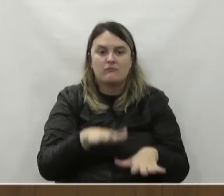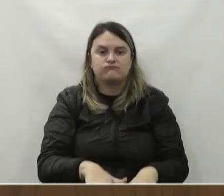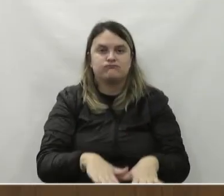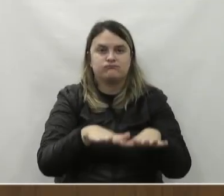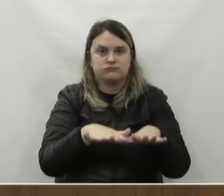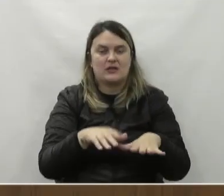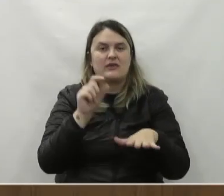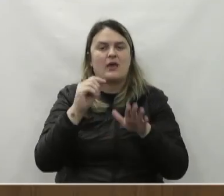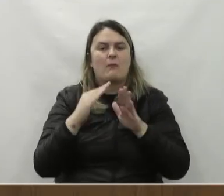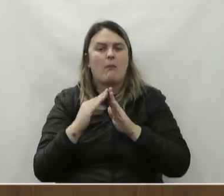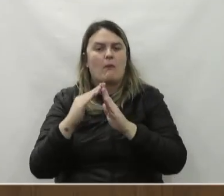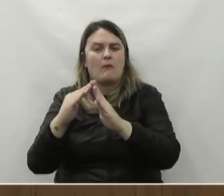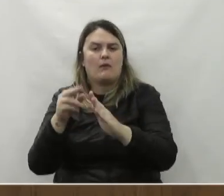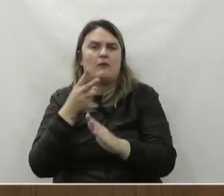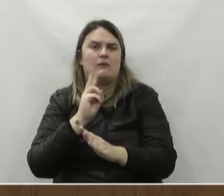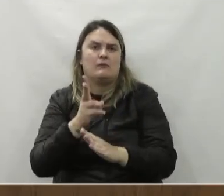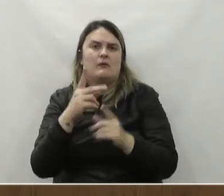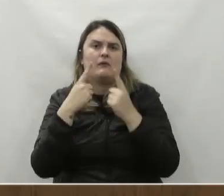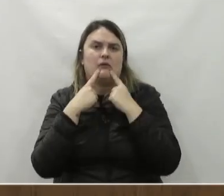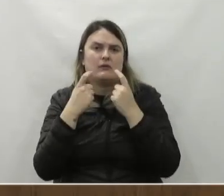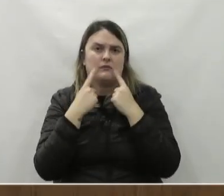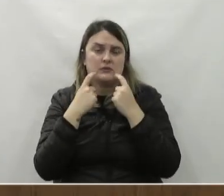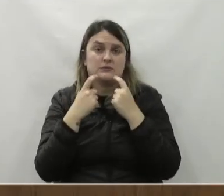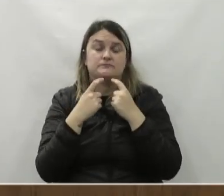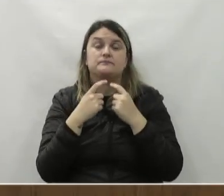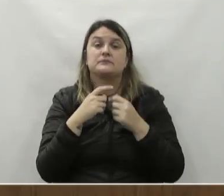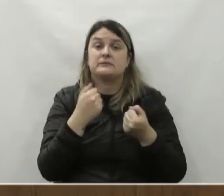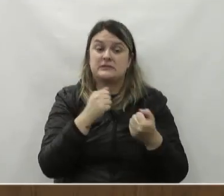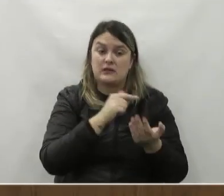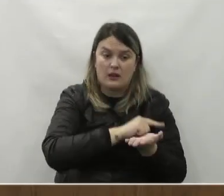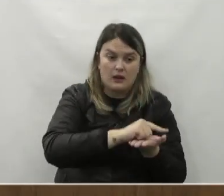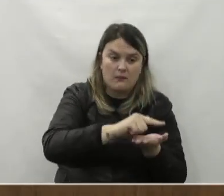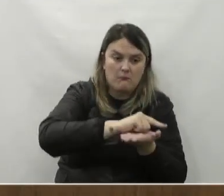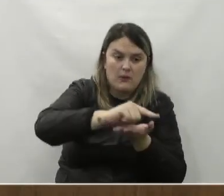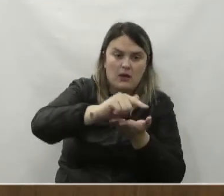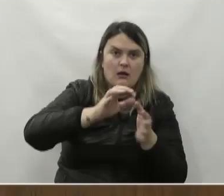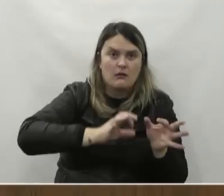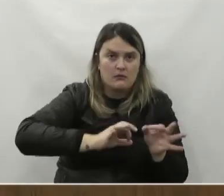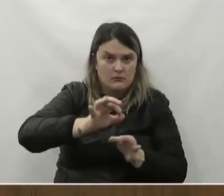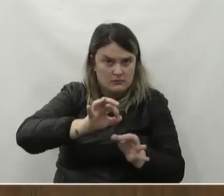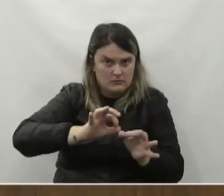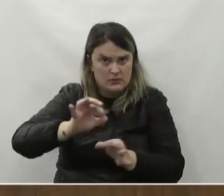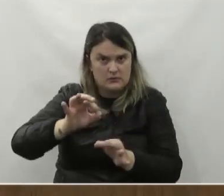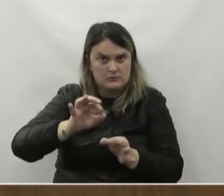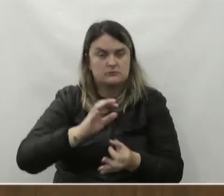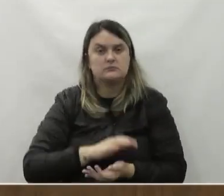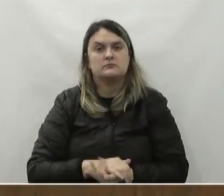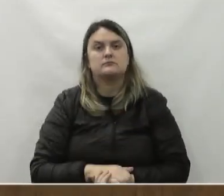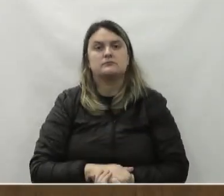vida da população local. A execução dos serviços